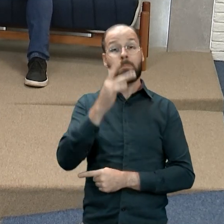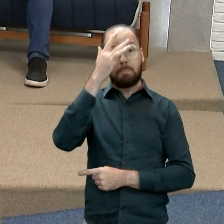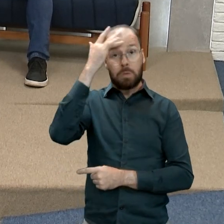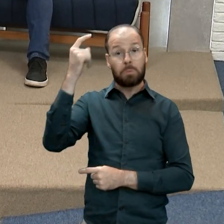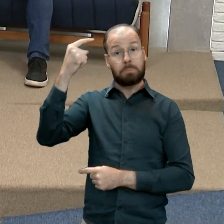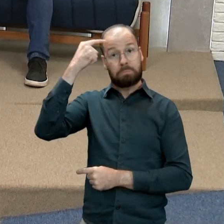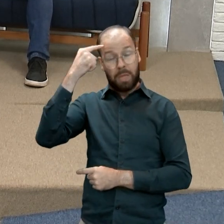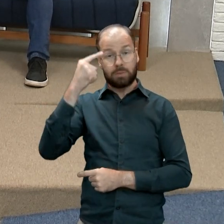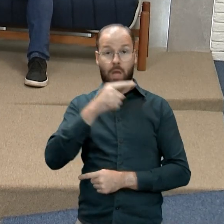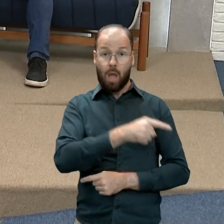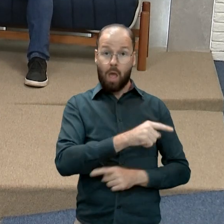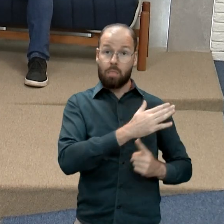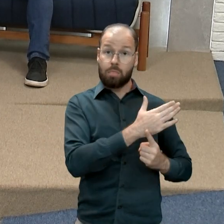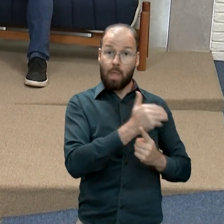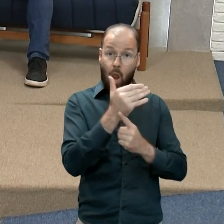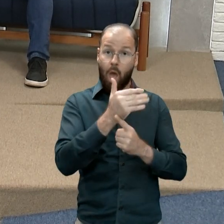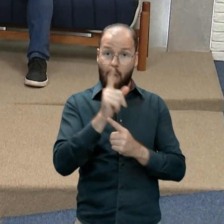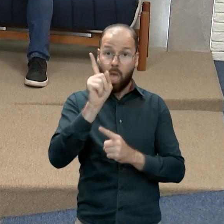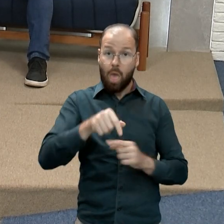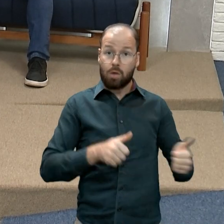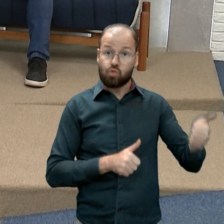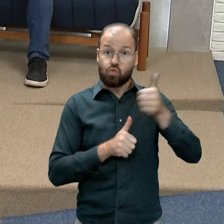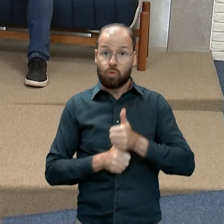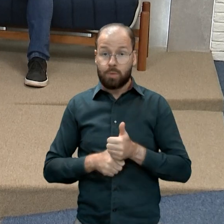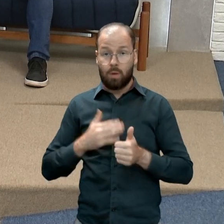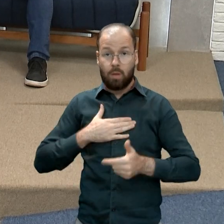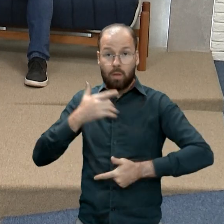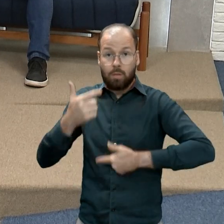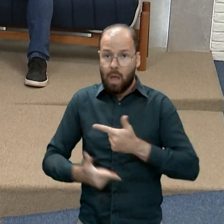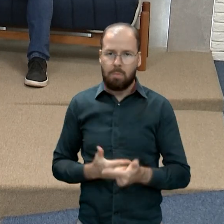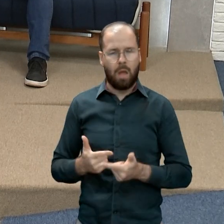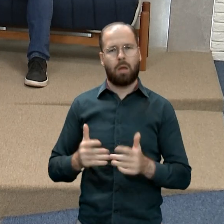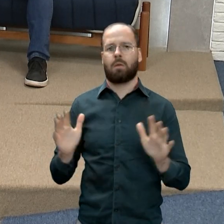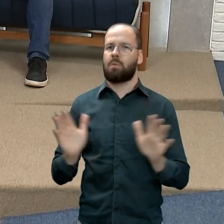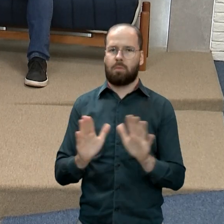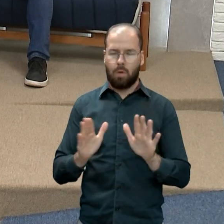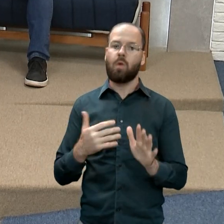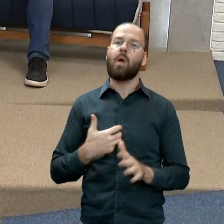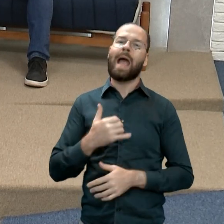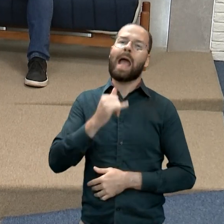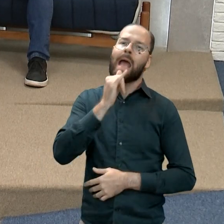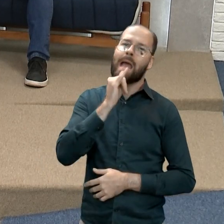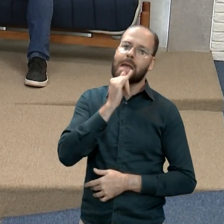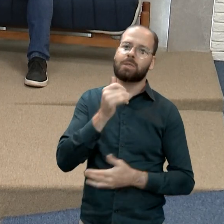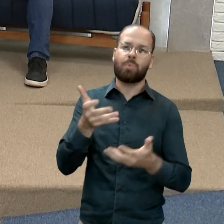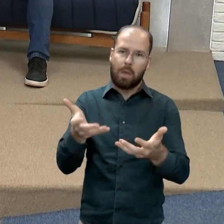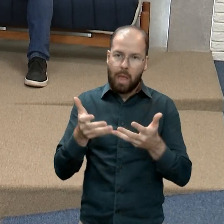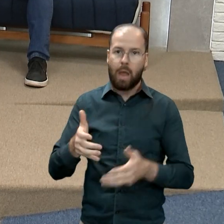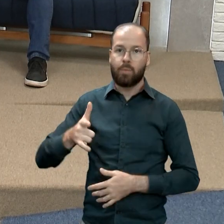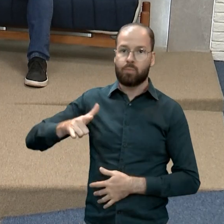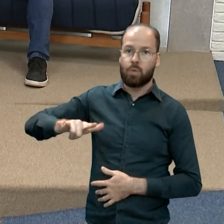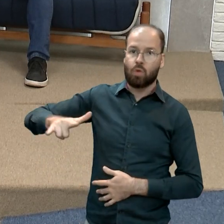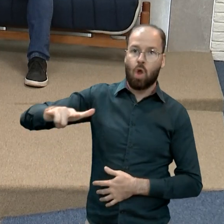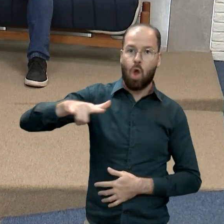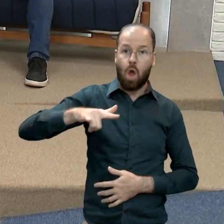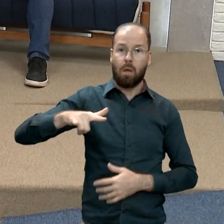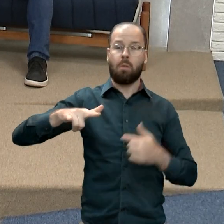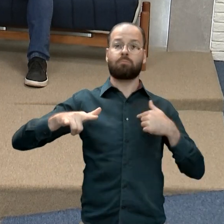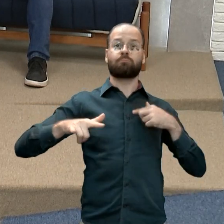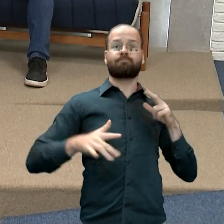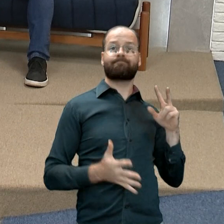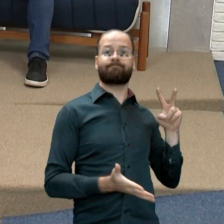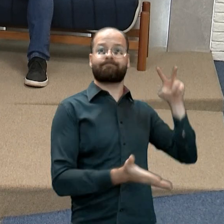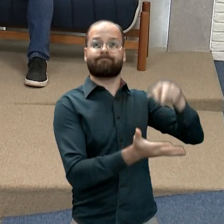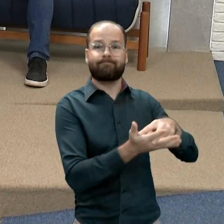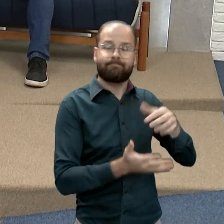substituir o trabalho humano. Eu falo, não, eu quero um drone para visualizar algo que eu não tenho acesso, ou que é muito